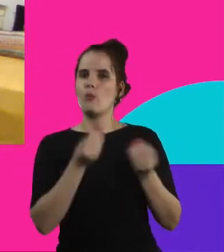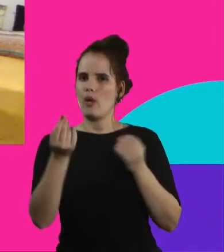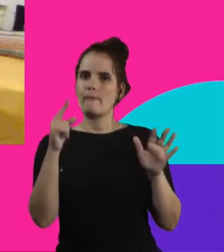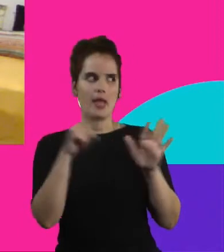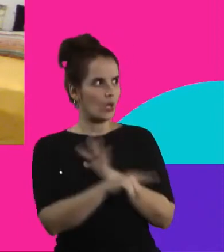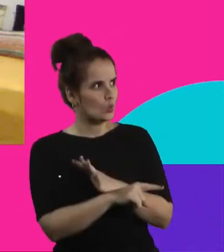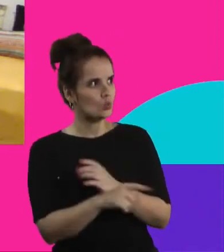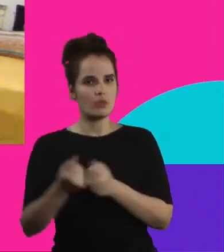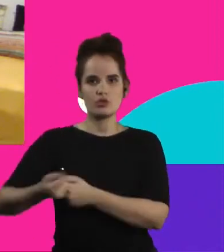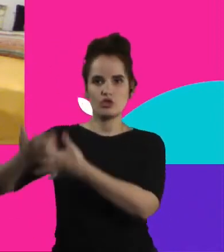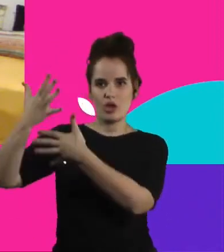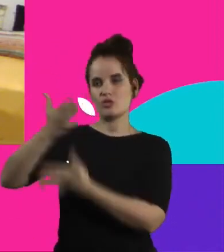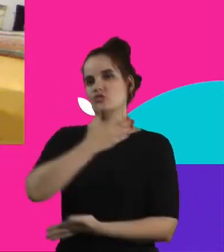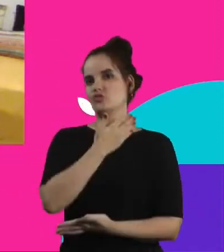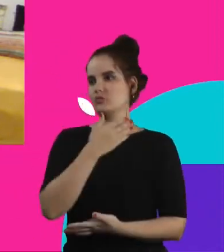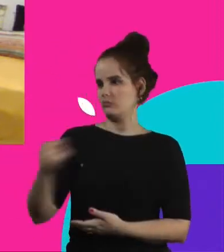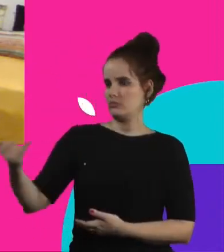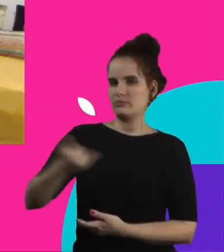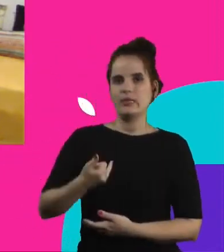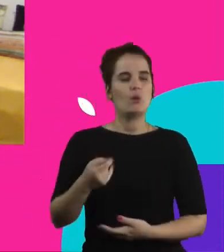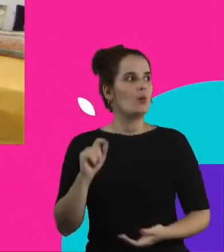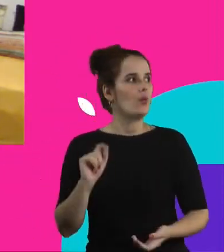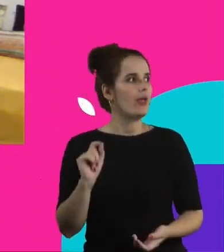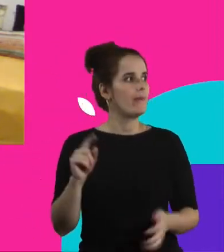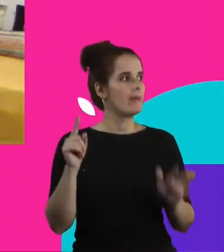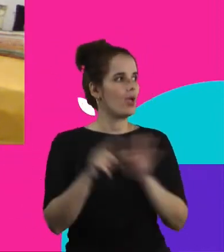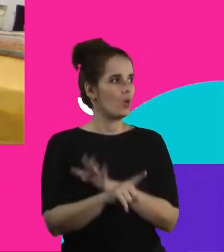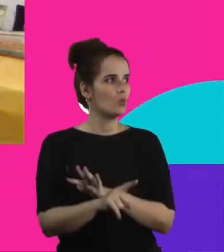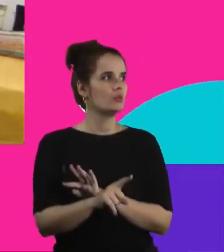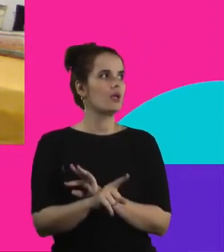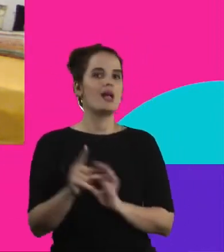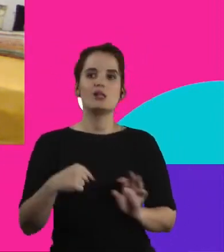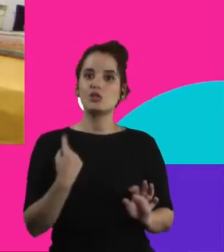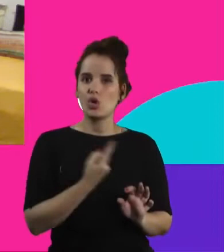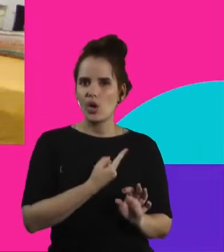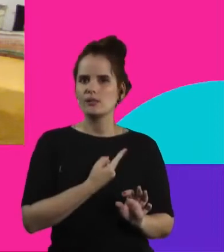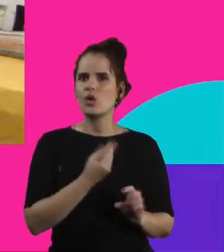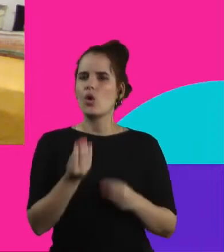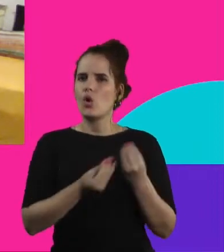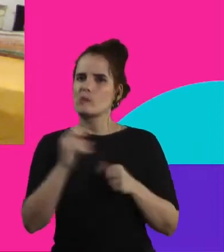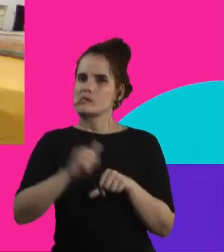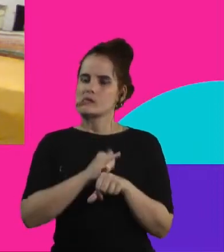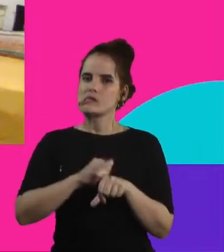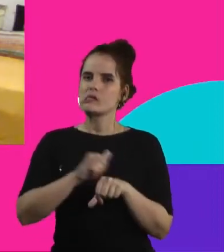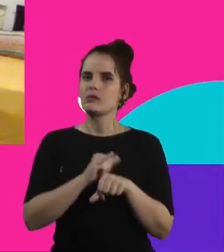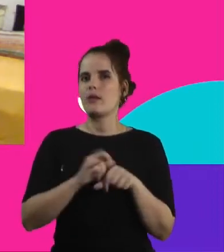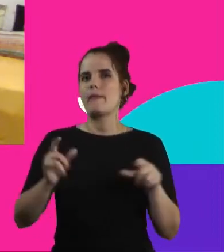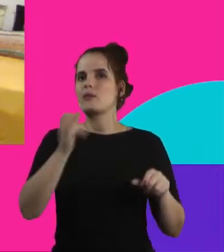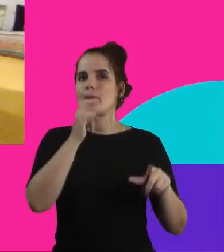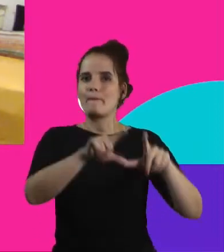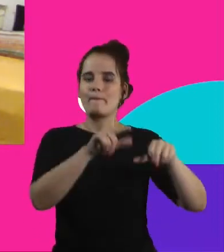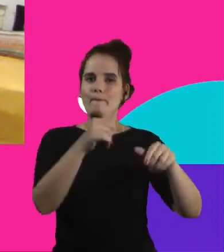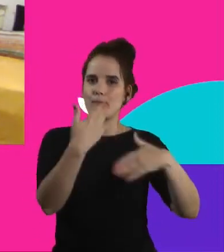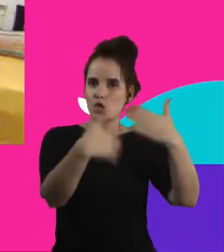pergunta do pessoal que está nos acompanhando, que é sobre como a gente pode, né, assim, mitigar esses vieses em processo seletivo.